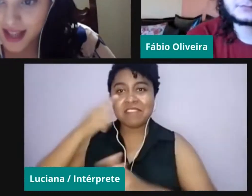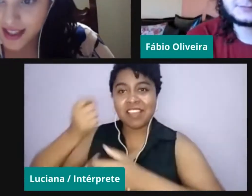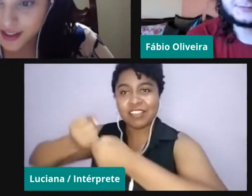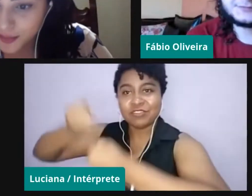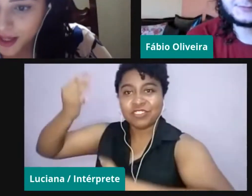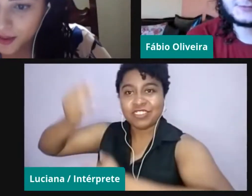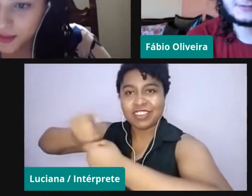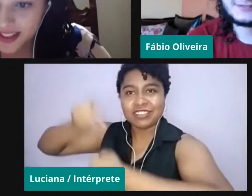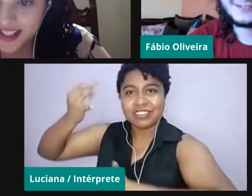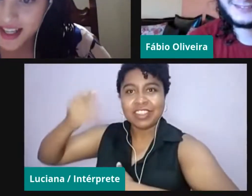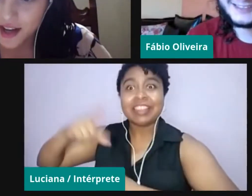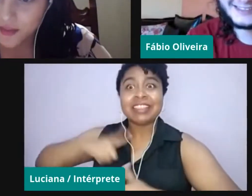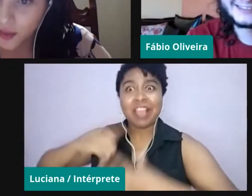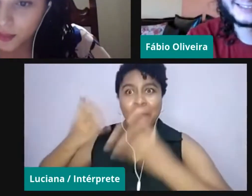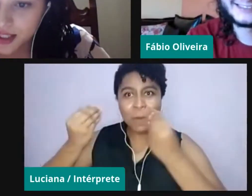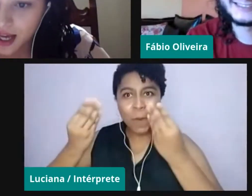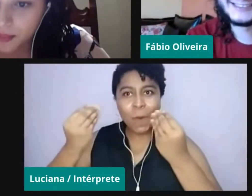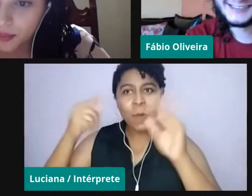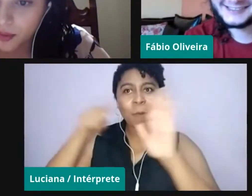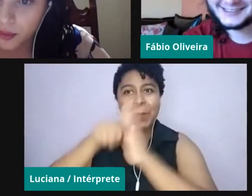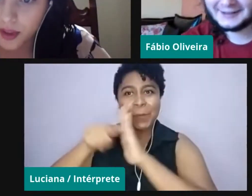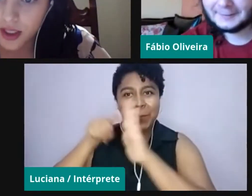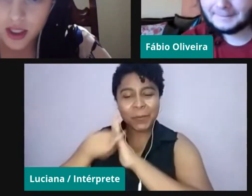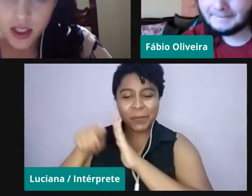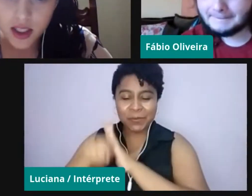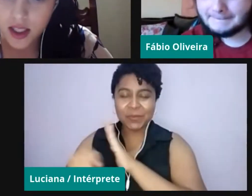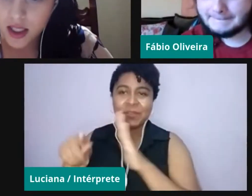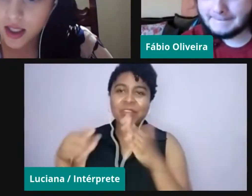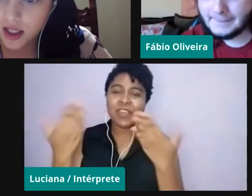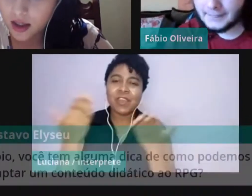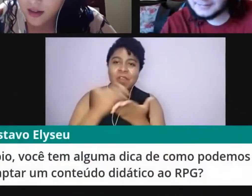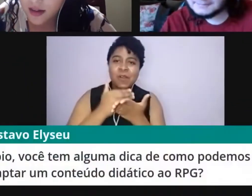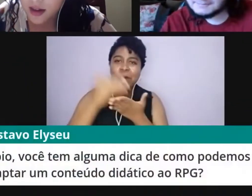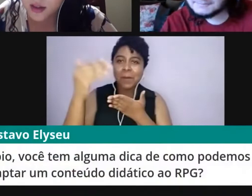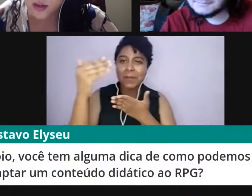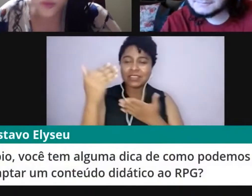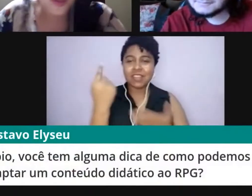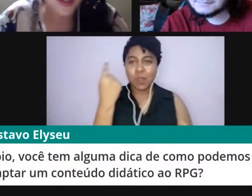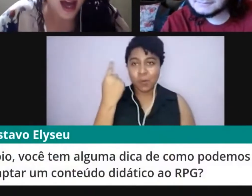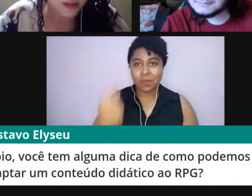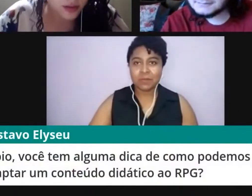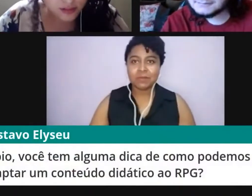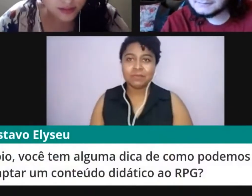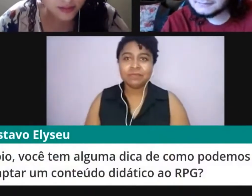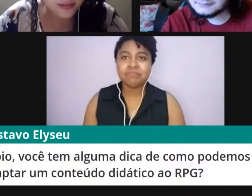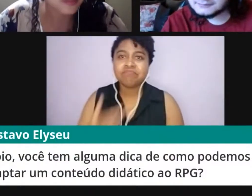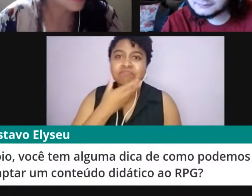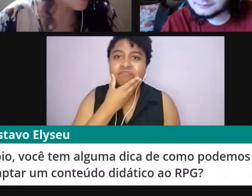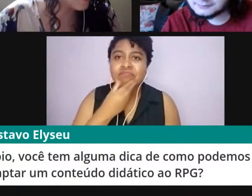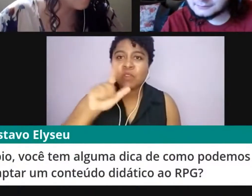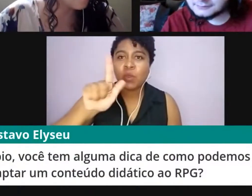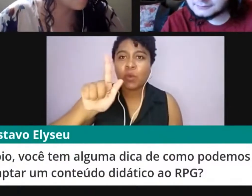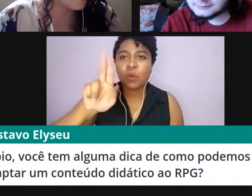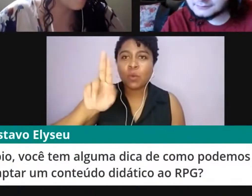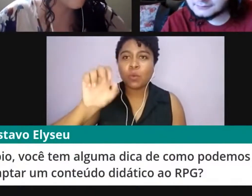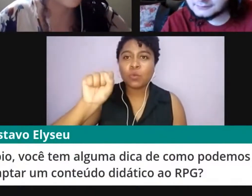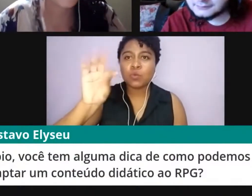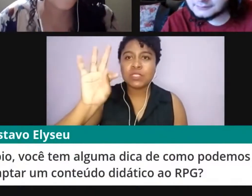Tem bastante perguntas. Vou começar por uma aqui do Gustavo.